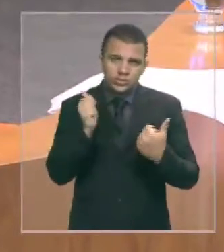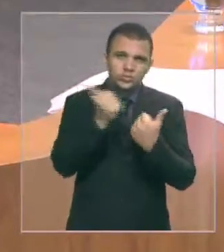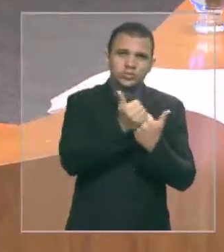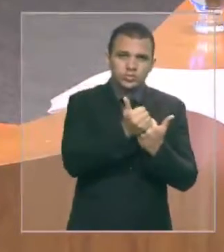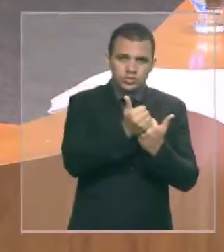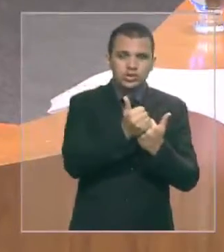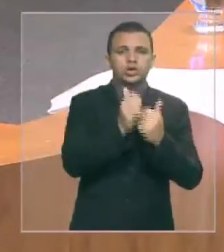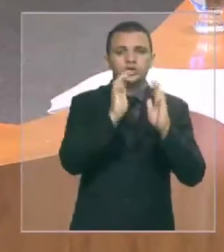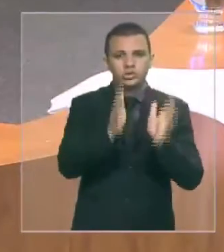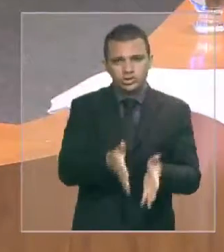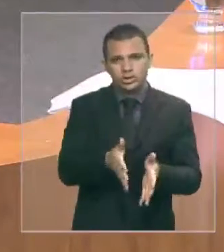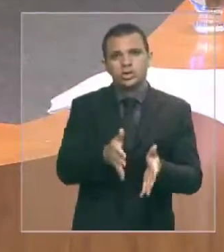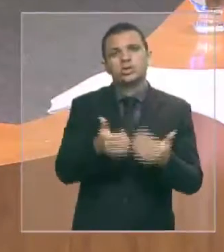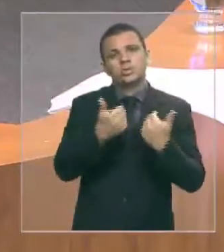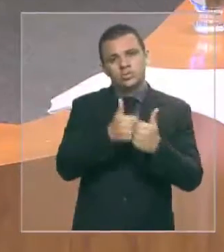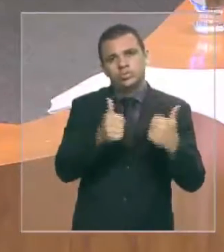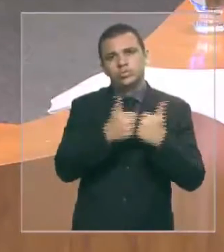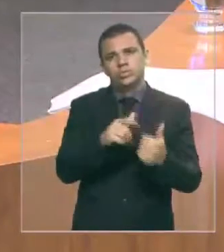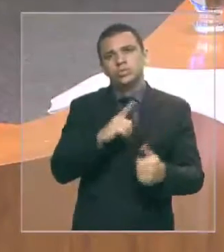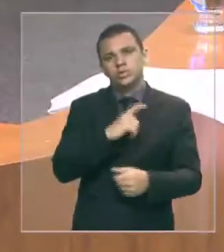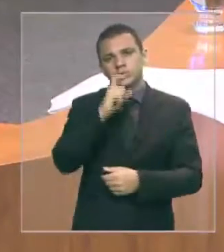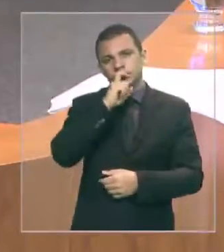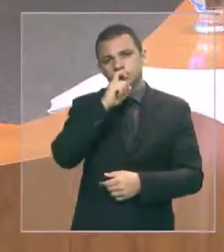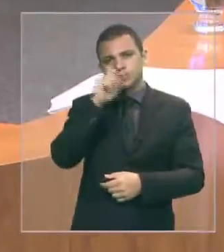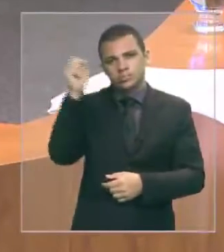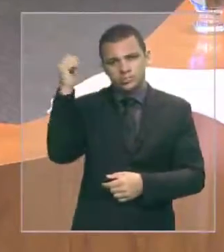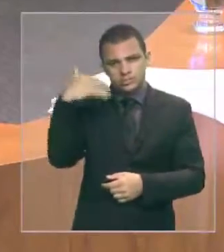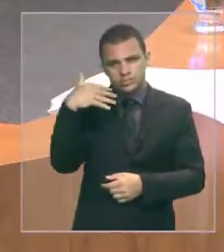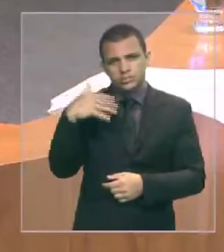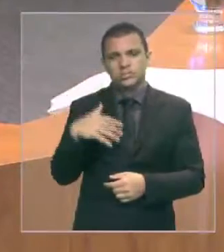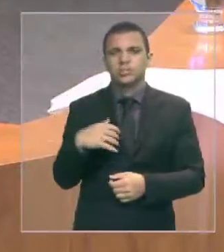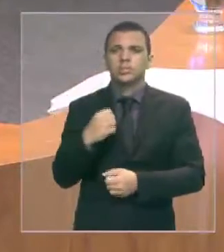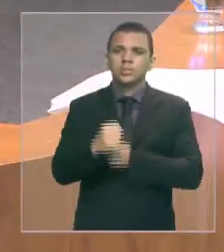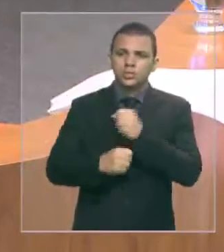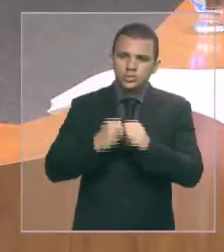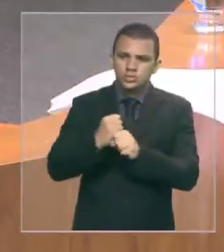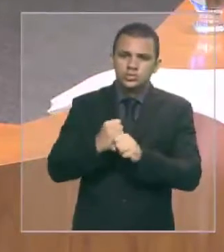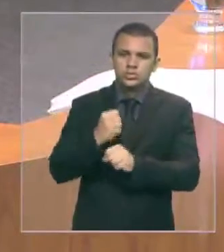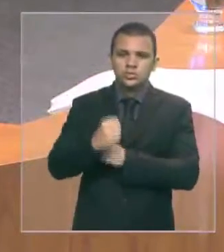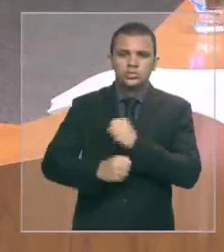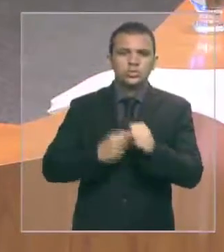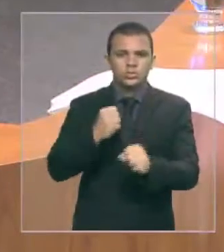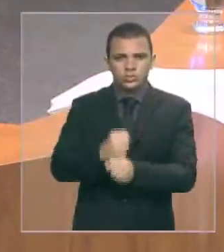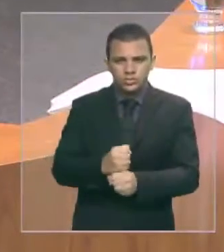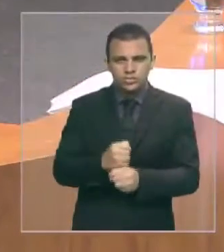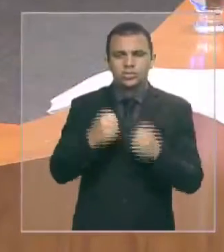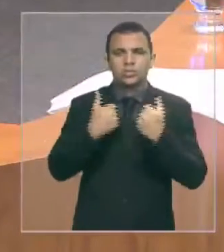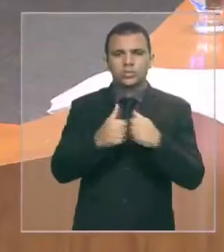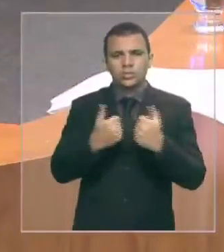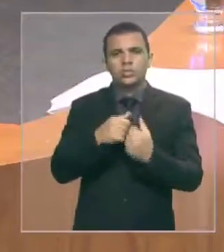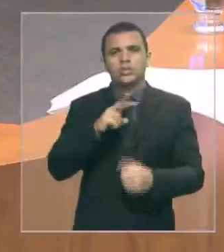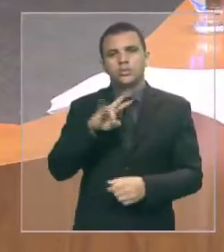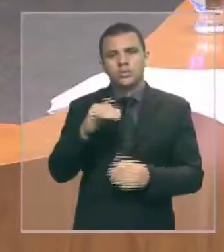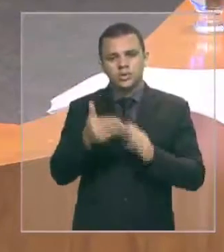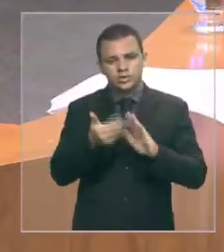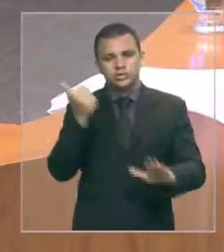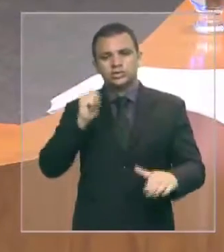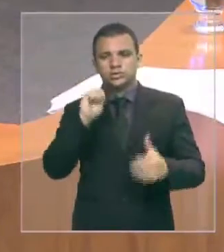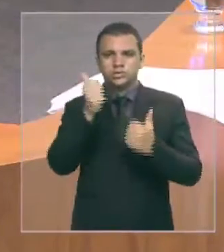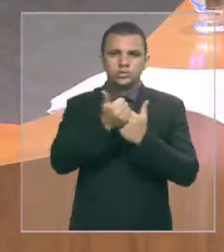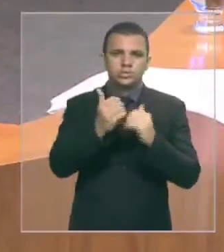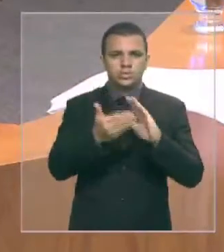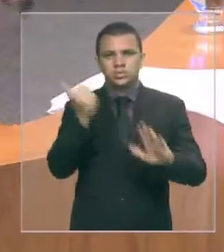já será com ar-condicionado, e a cada ano a frota será renovada,